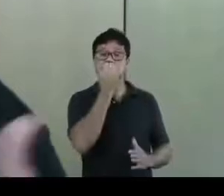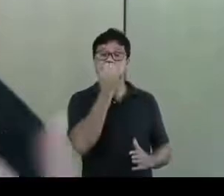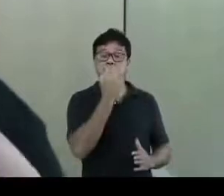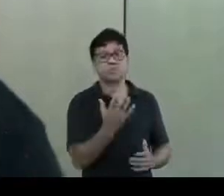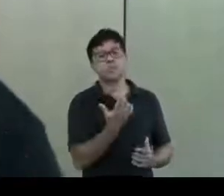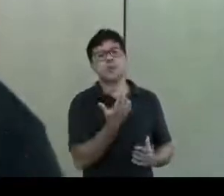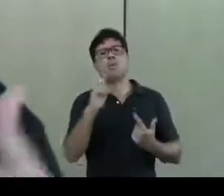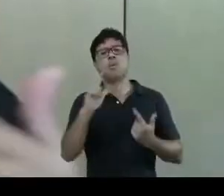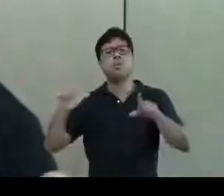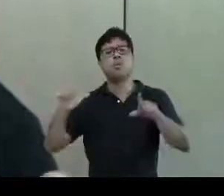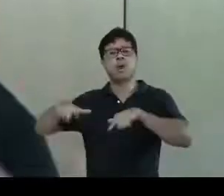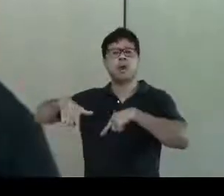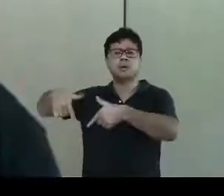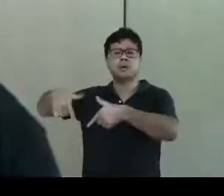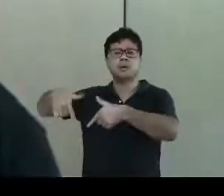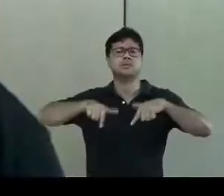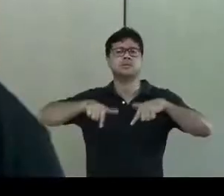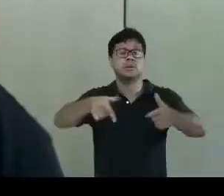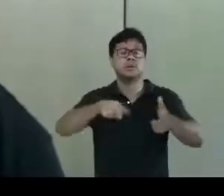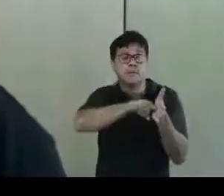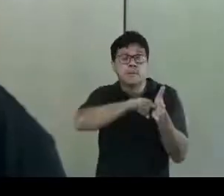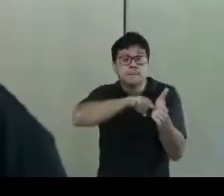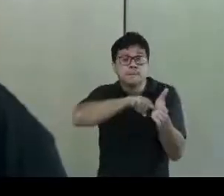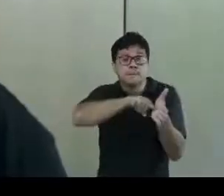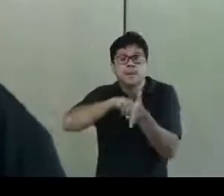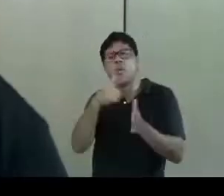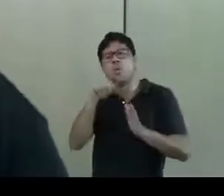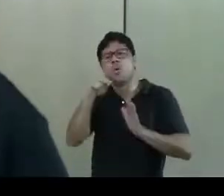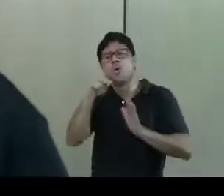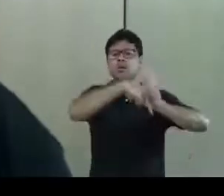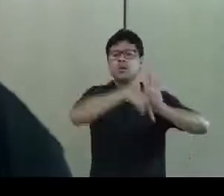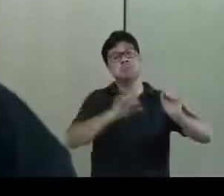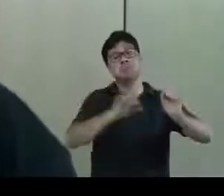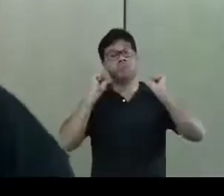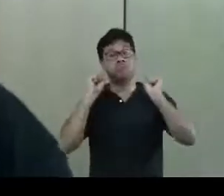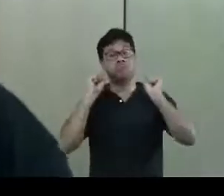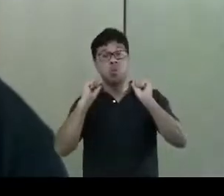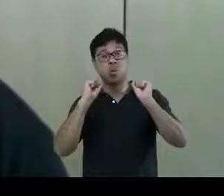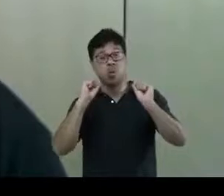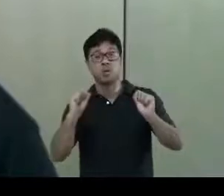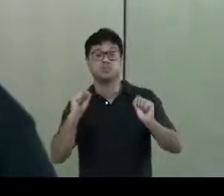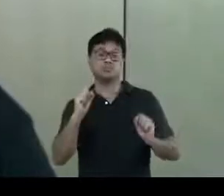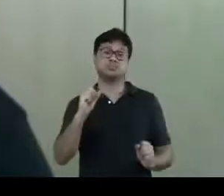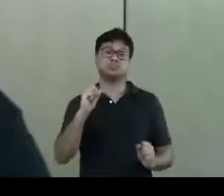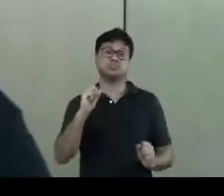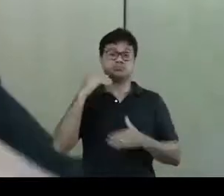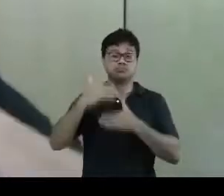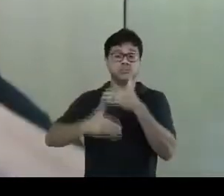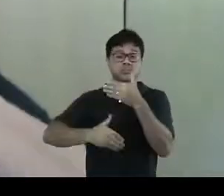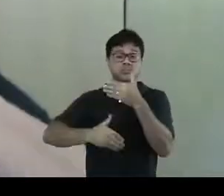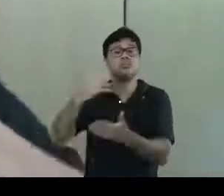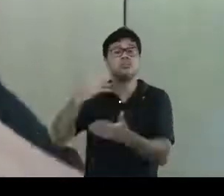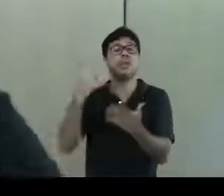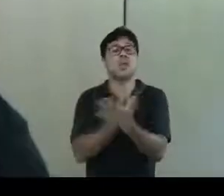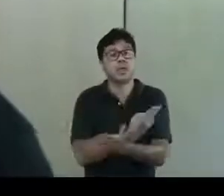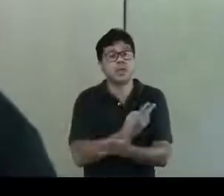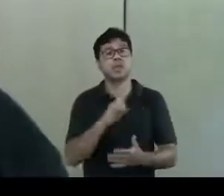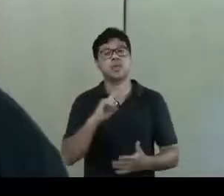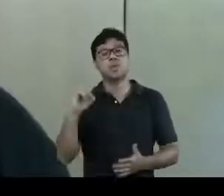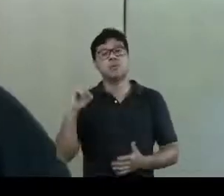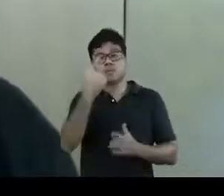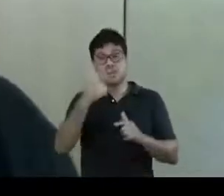de outras atividades e de outras pesquisas e outros projetos que poderão poderão advir dessa